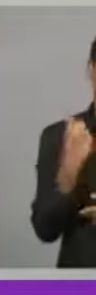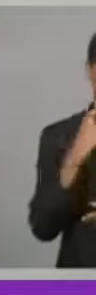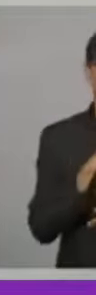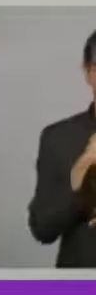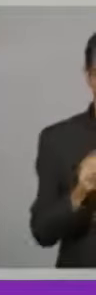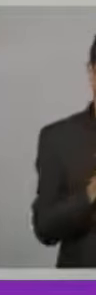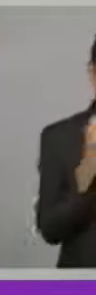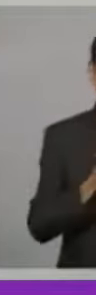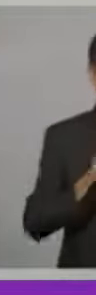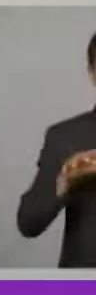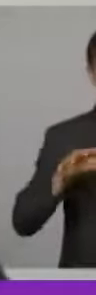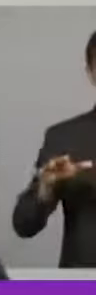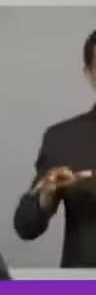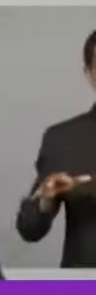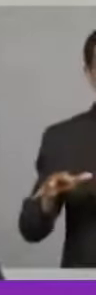desatualizado, a pandemia